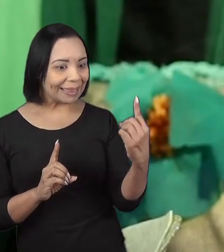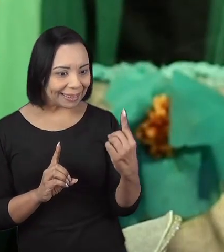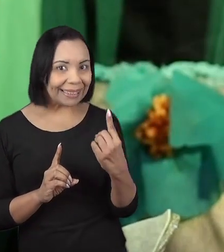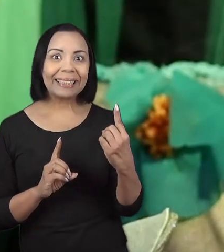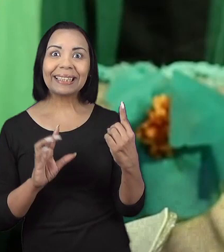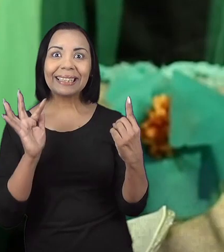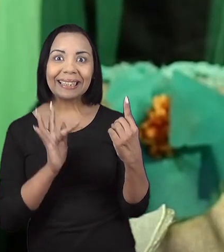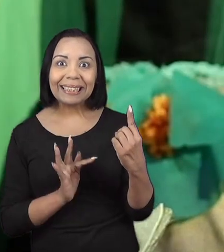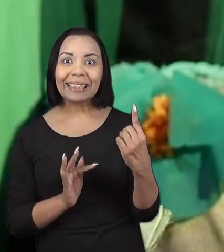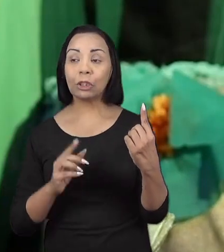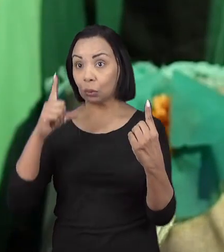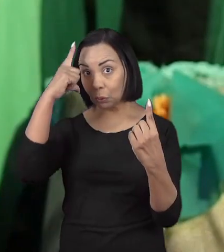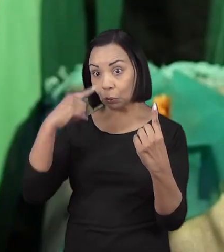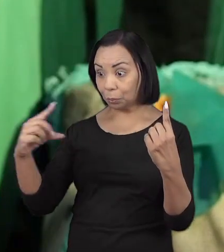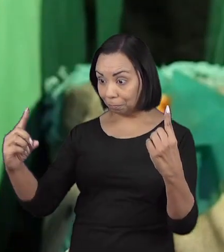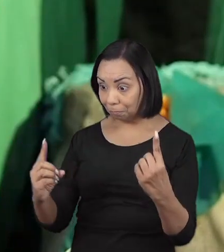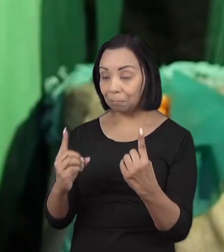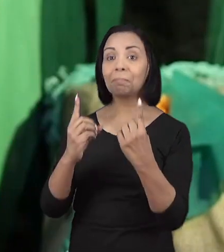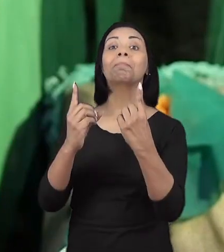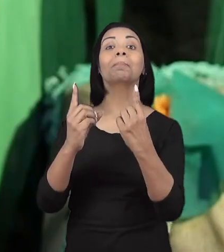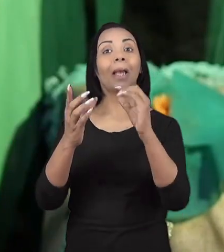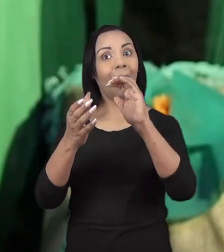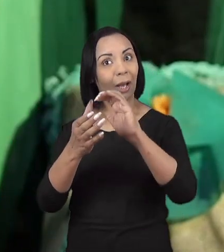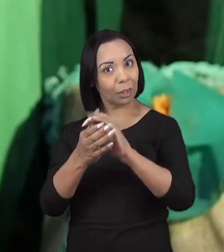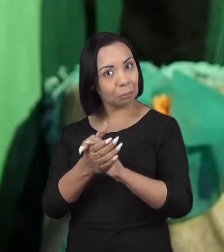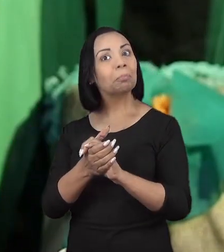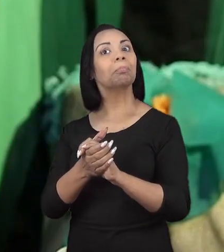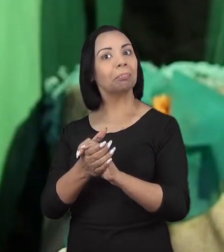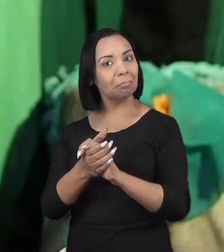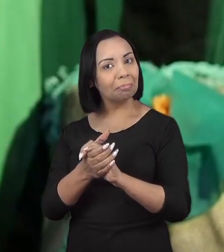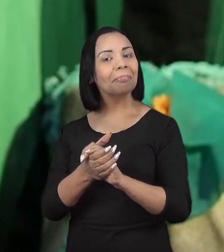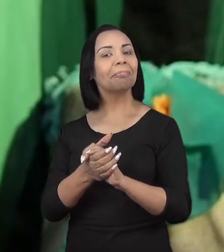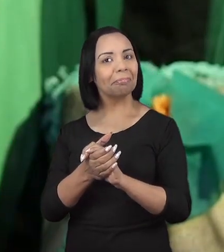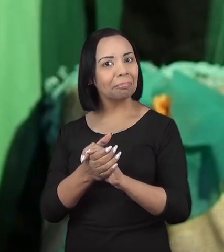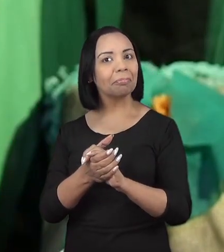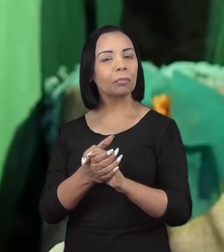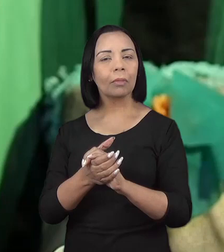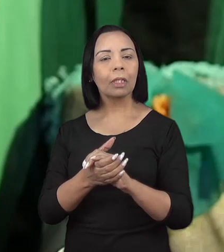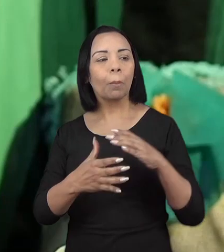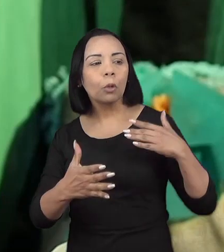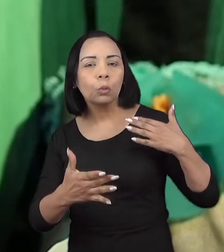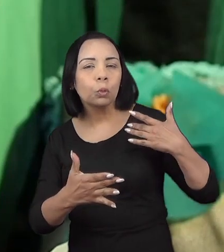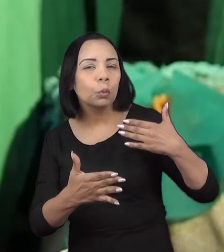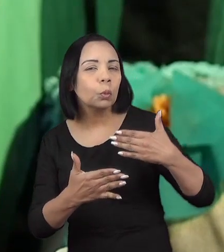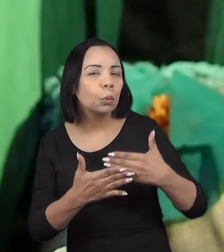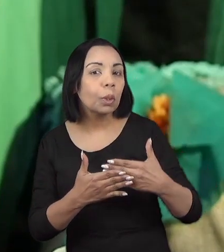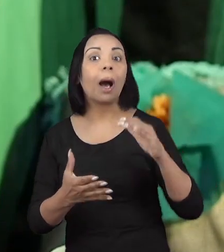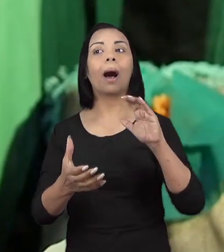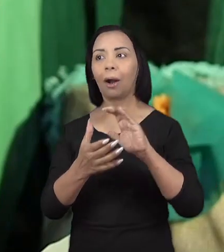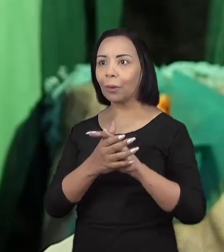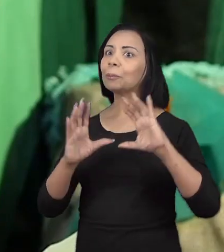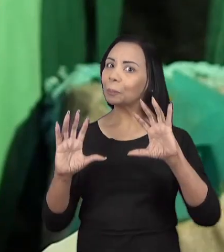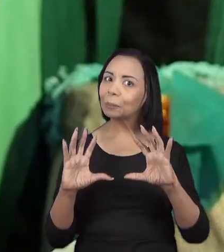príncipe aproveitou a ocasião para pedir a mão da princesa em casamento. Algum tempo depois, o